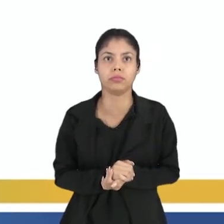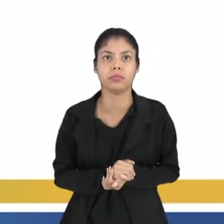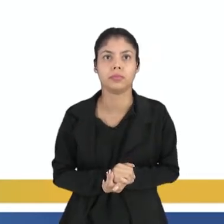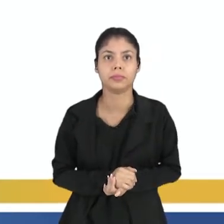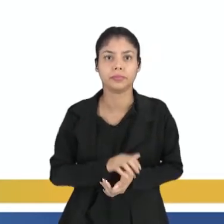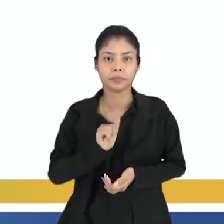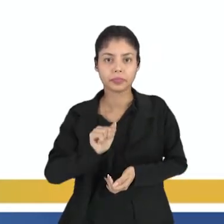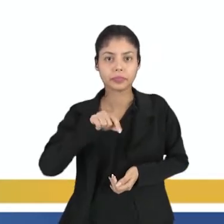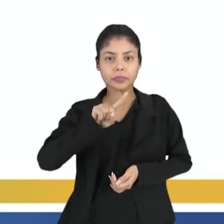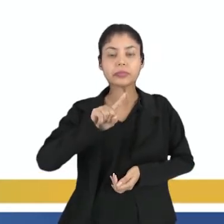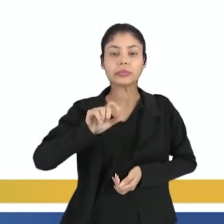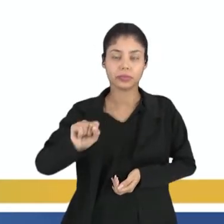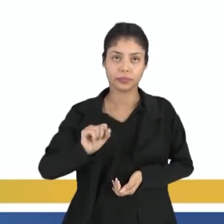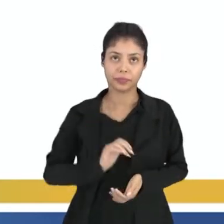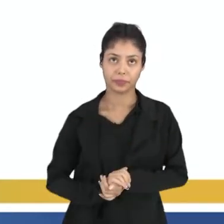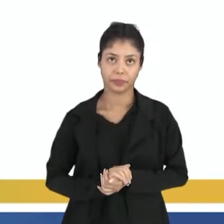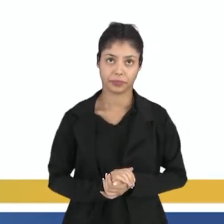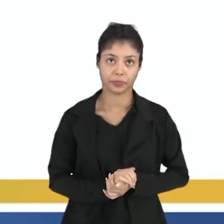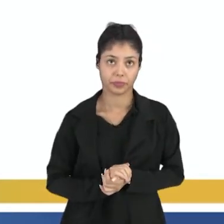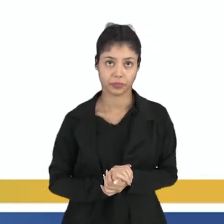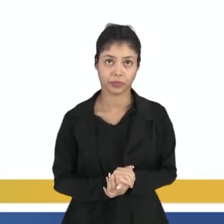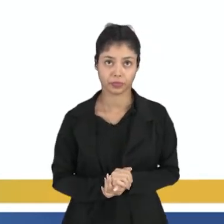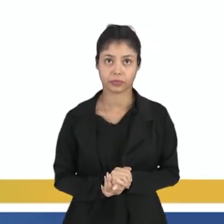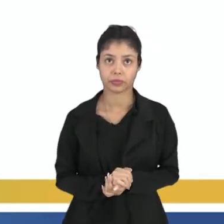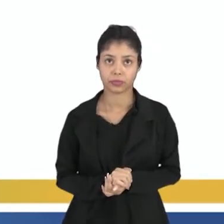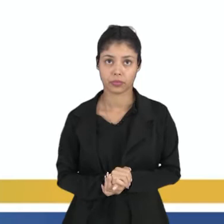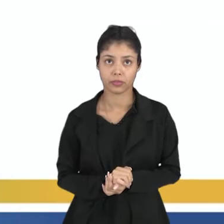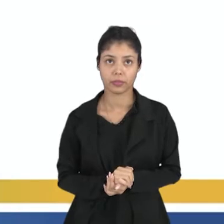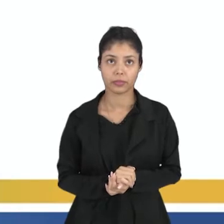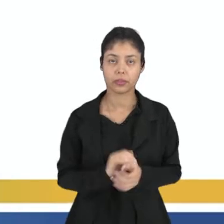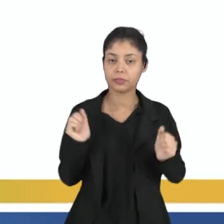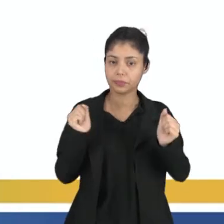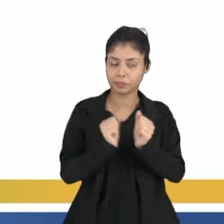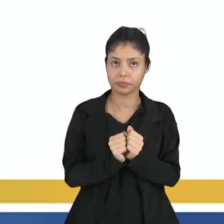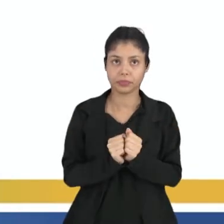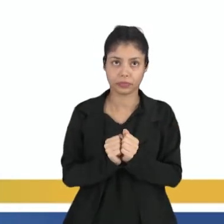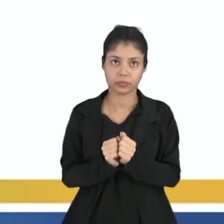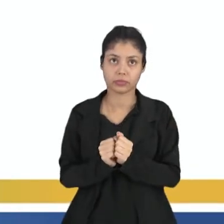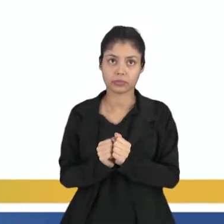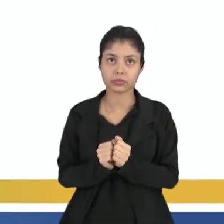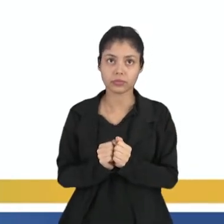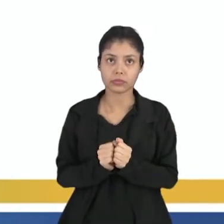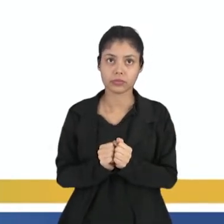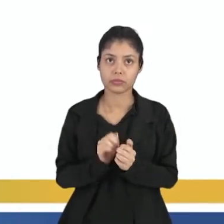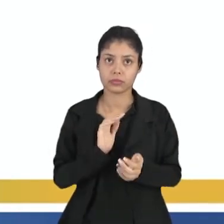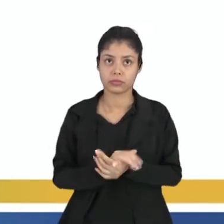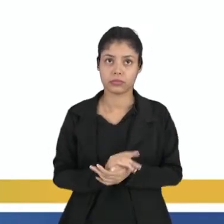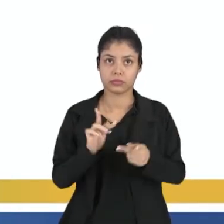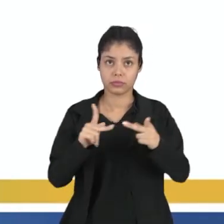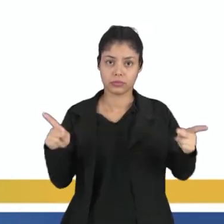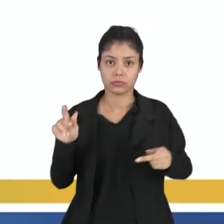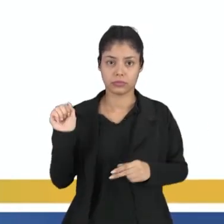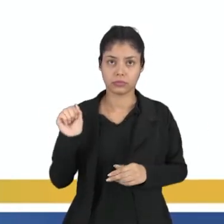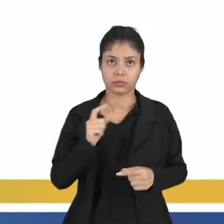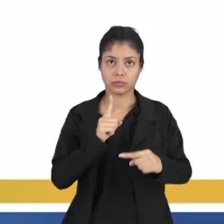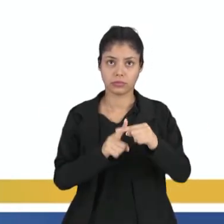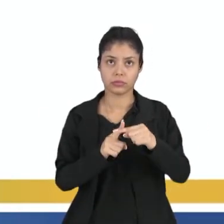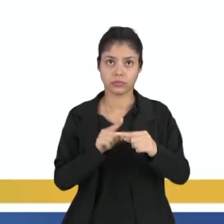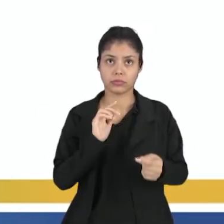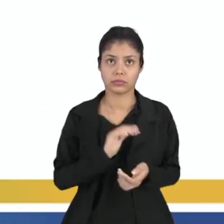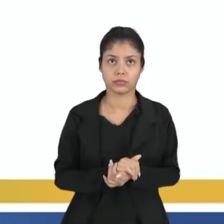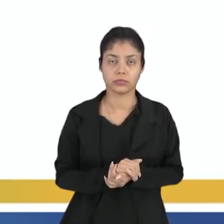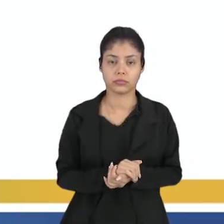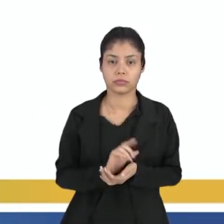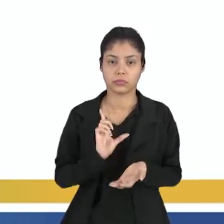as acraseado, que vem com a crase, é a junção da preposição a mais o